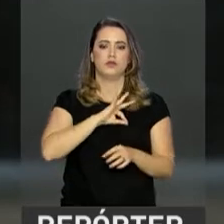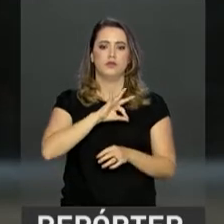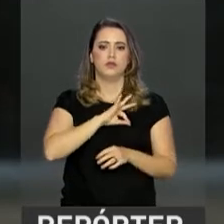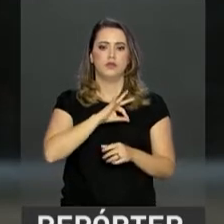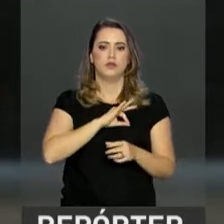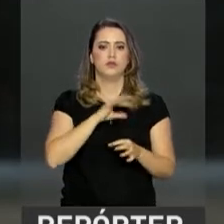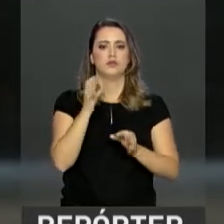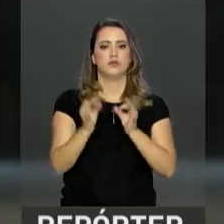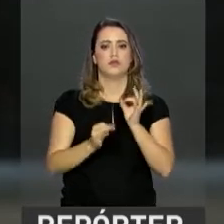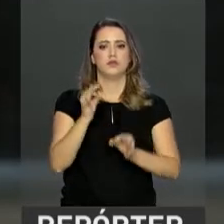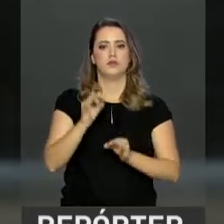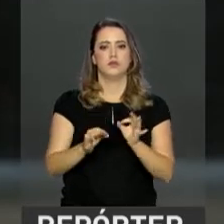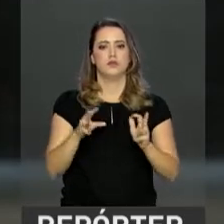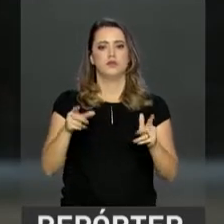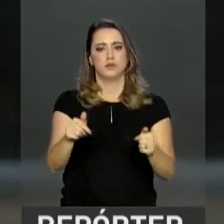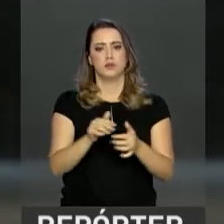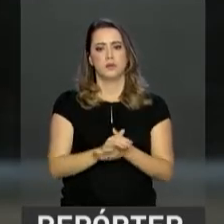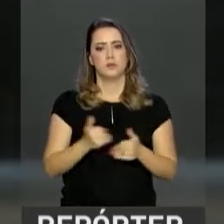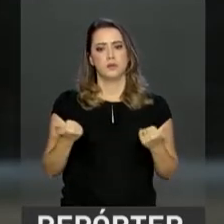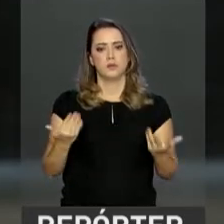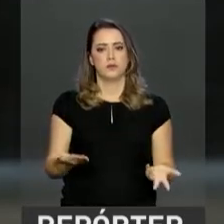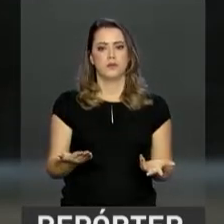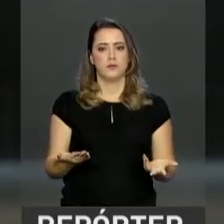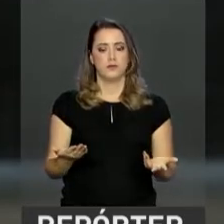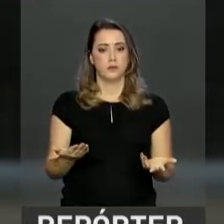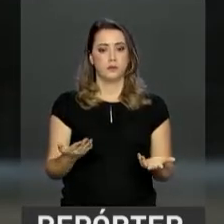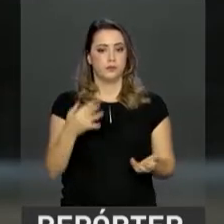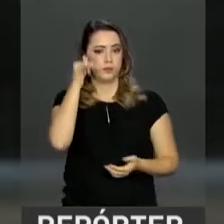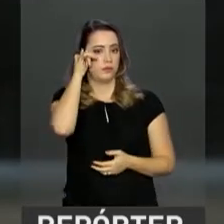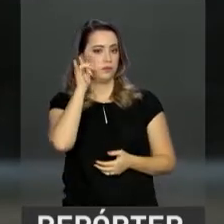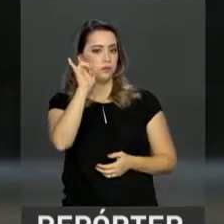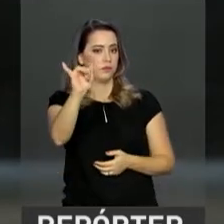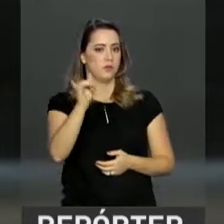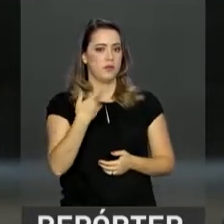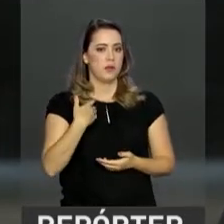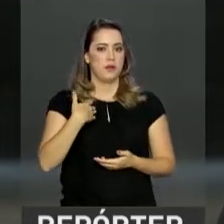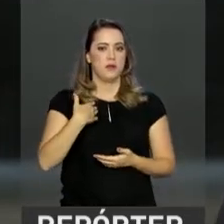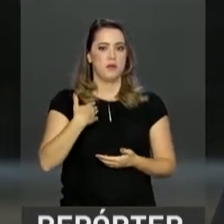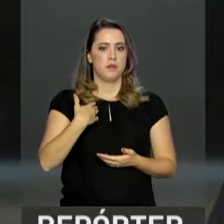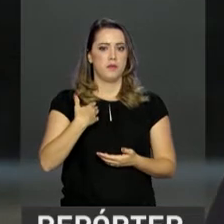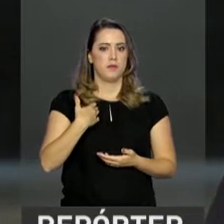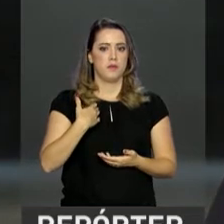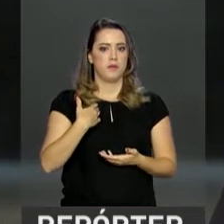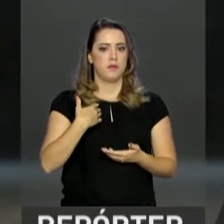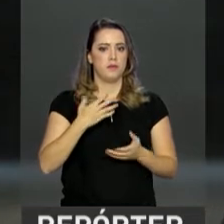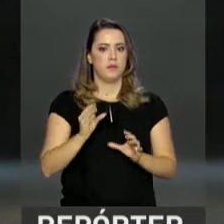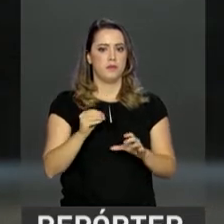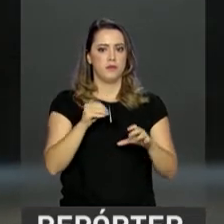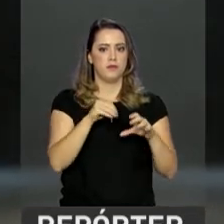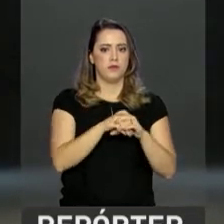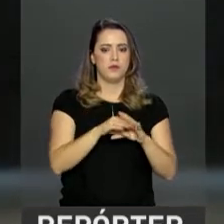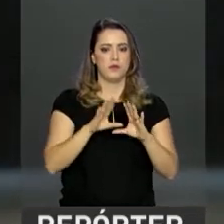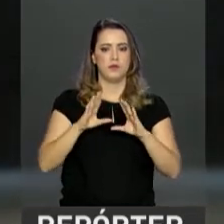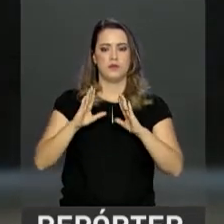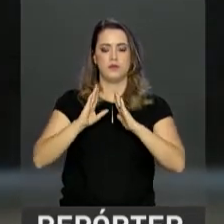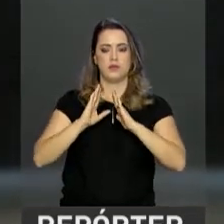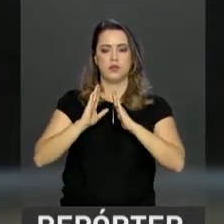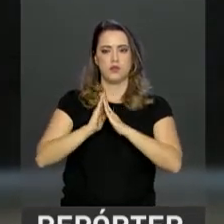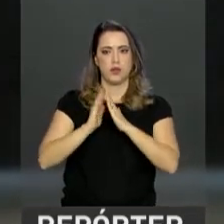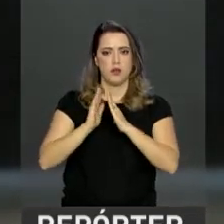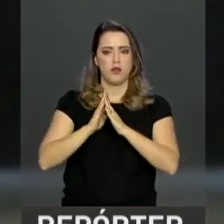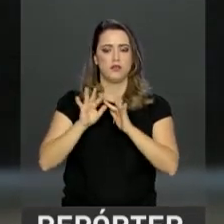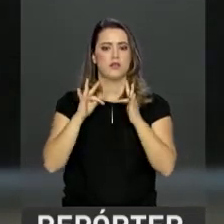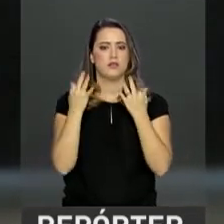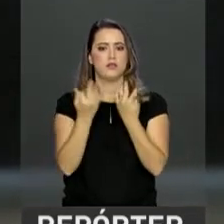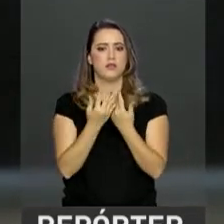do sistema de justiça como um todo, né? Para evitar a vitimização de crianças e adolescentes no âmbito da família, a gente vai tentar